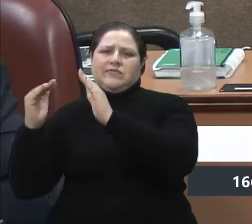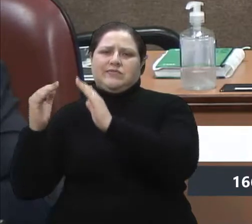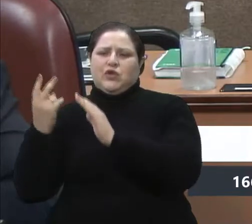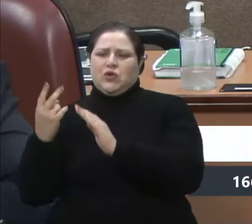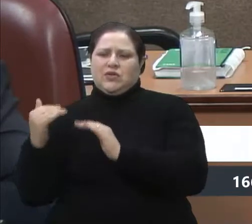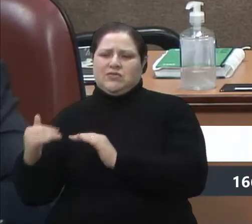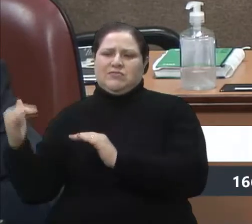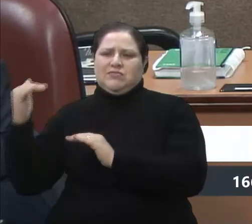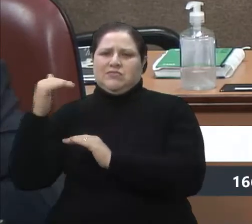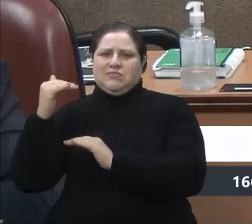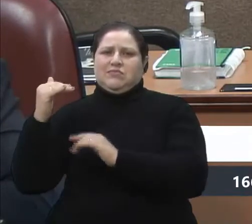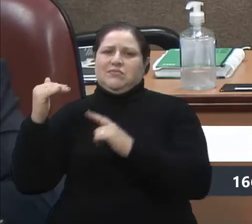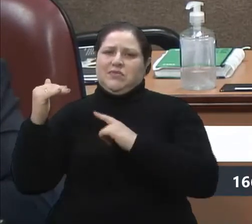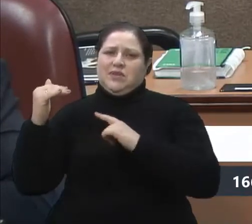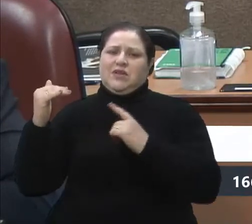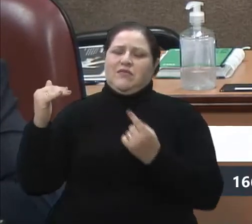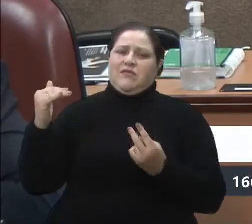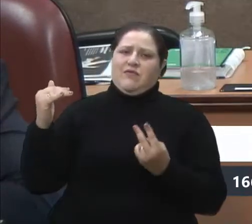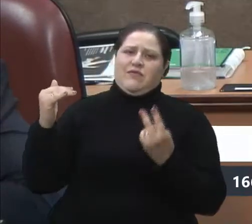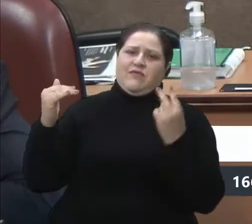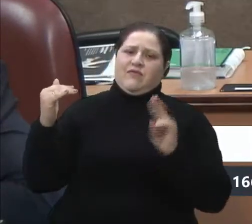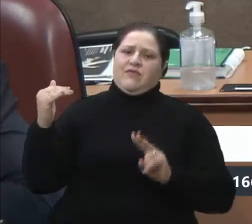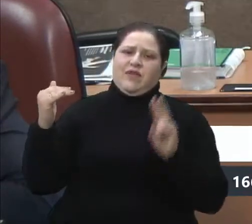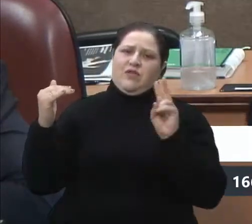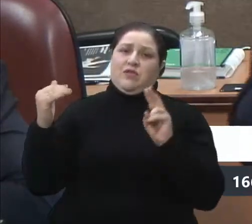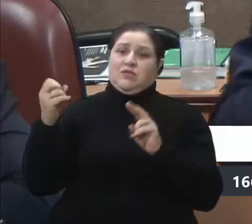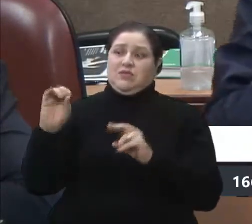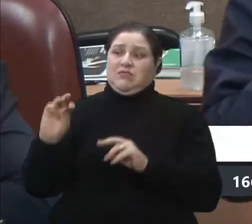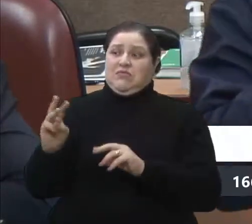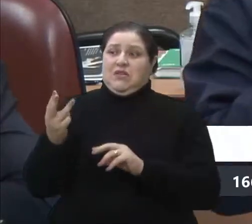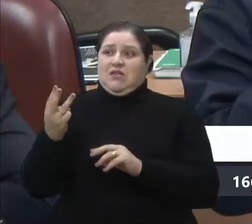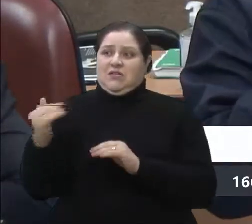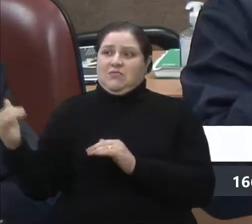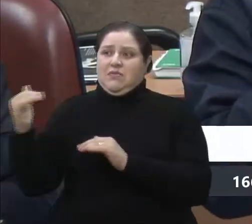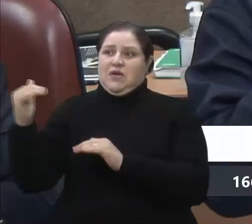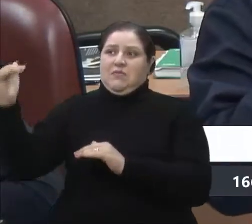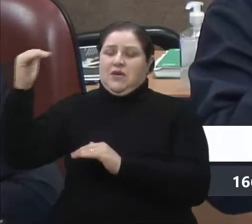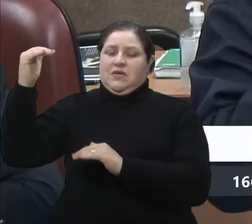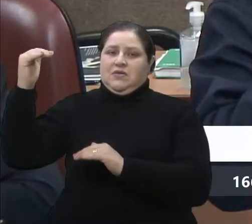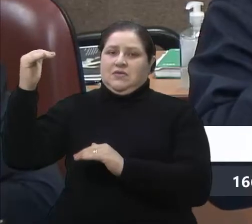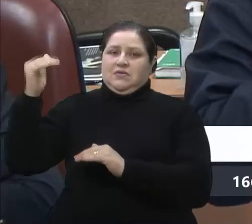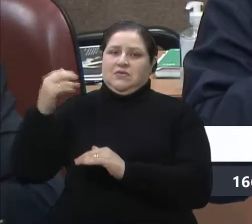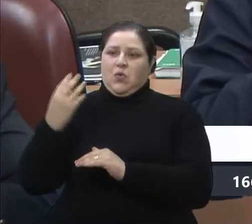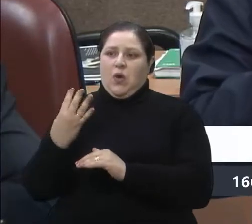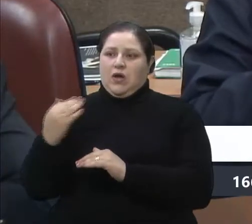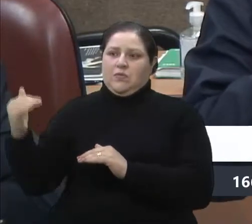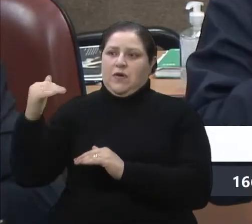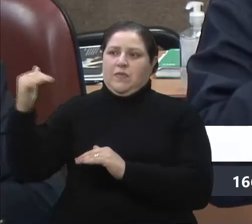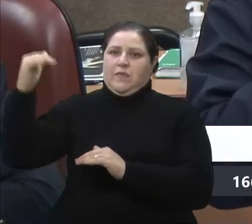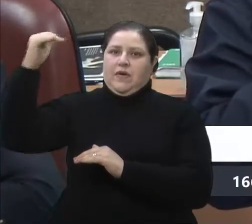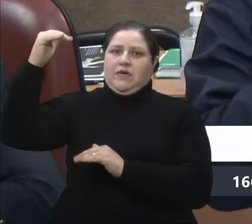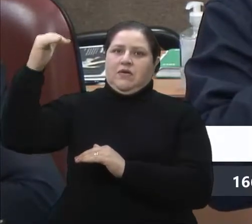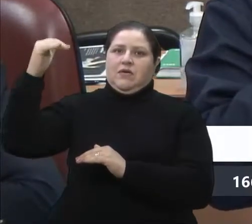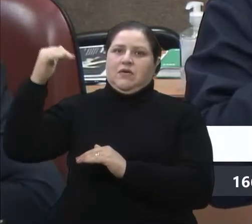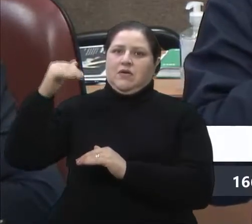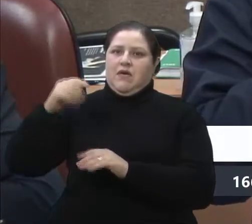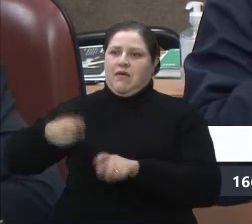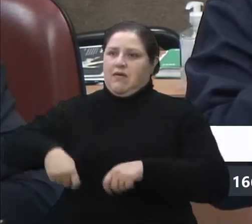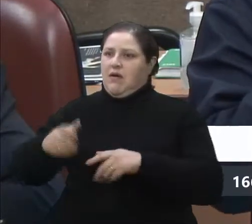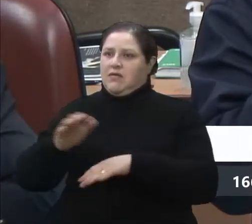não vai ter um custo tu vai construir de três andares o de quatro tu vai ter um outro custo e a nossa região